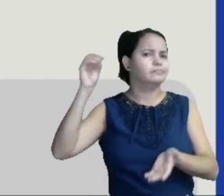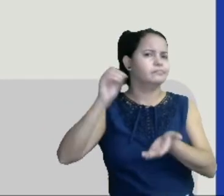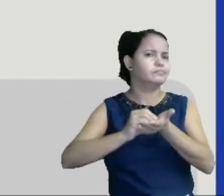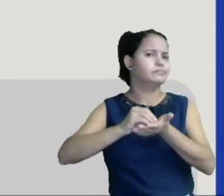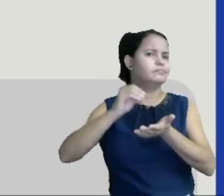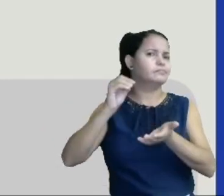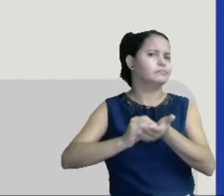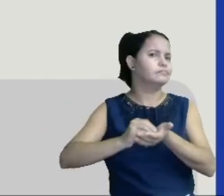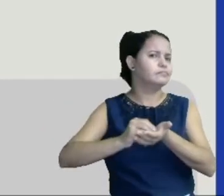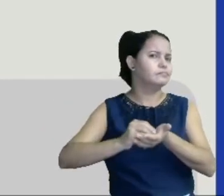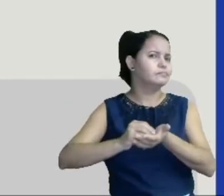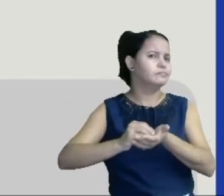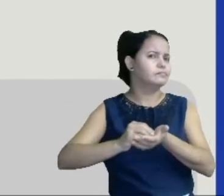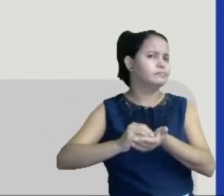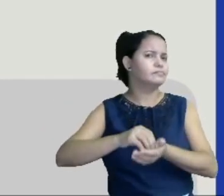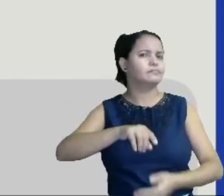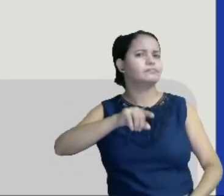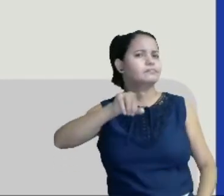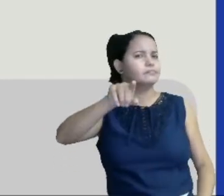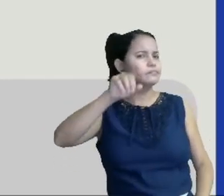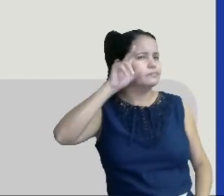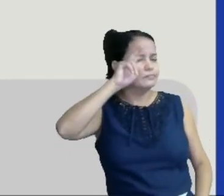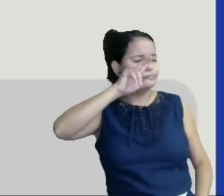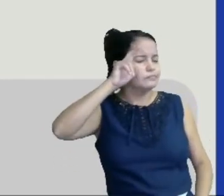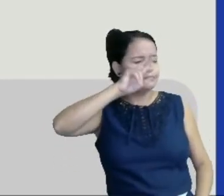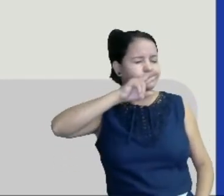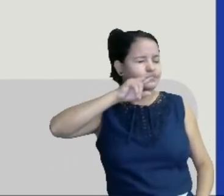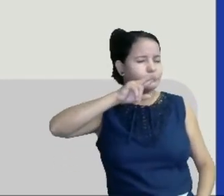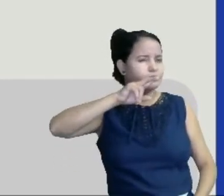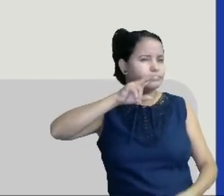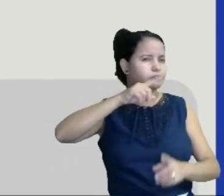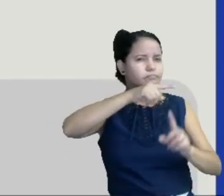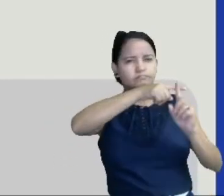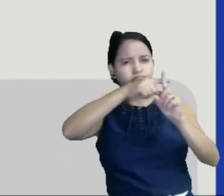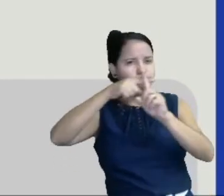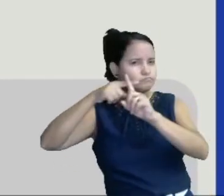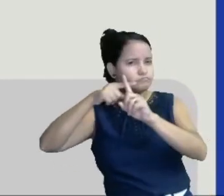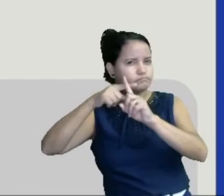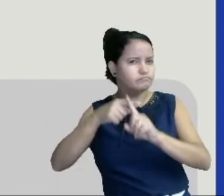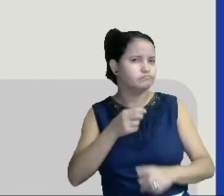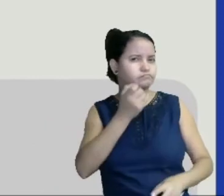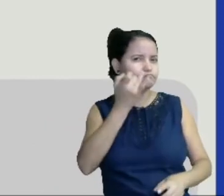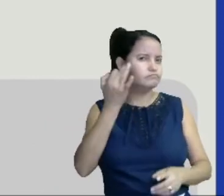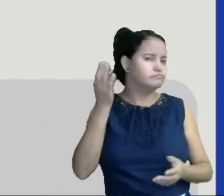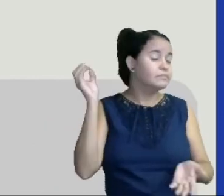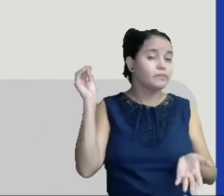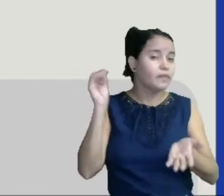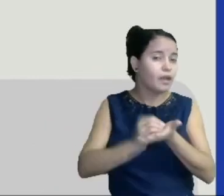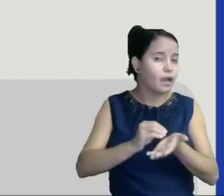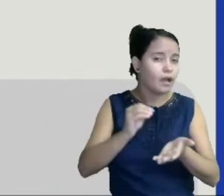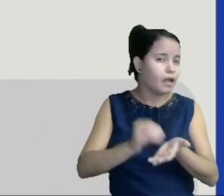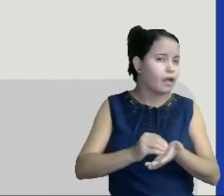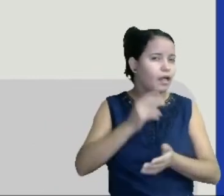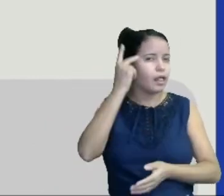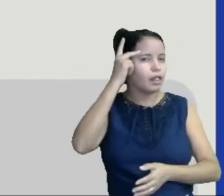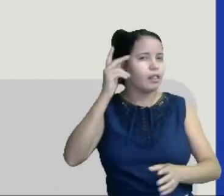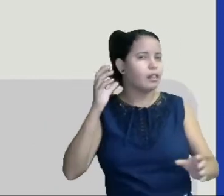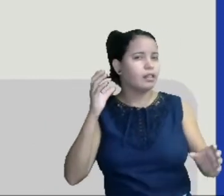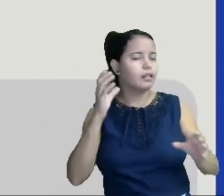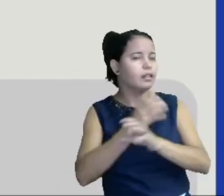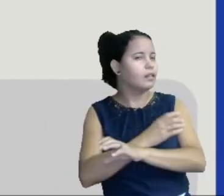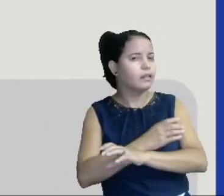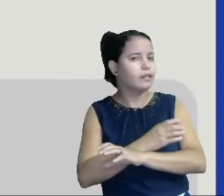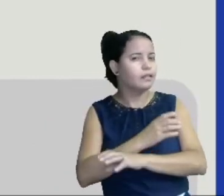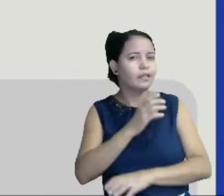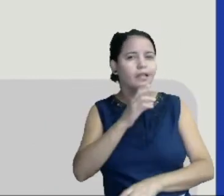falta lembra-la das ideias e subtração quanto falta para completar aí junto com